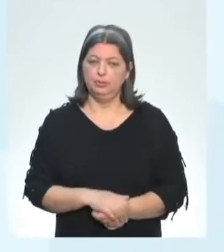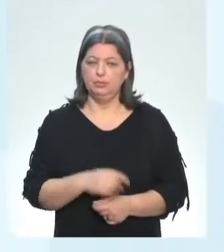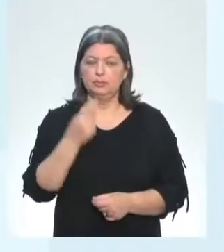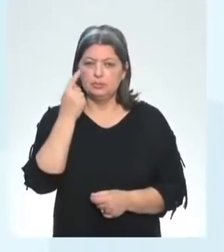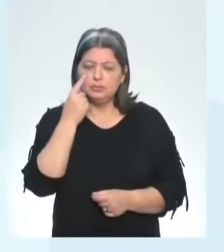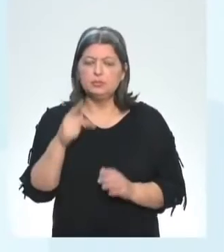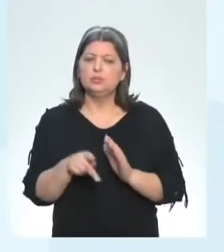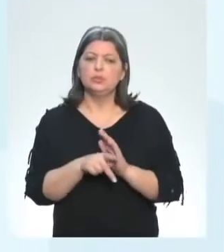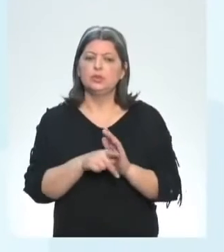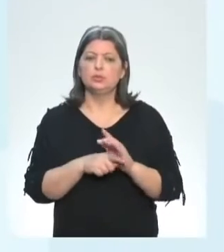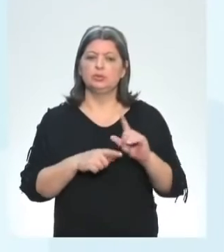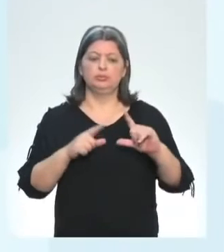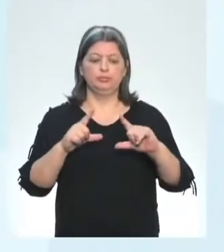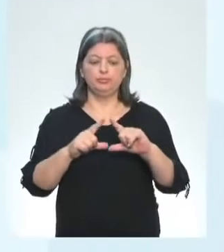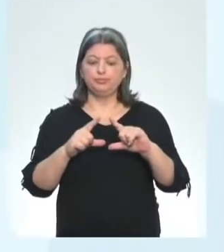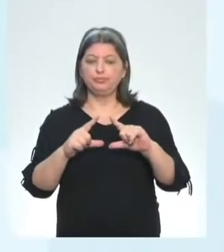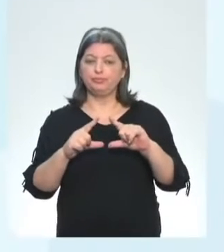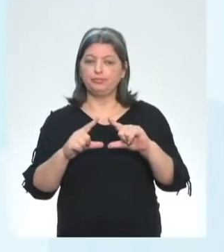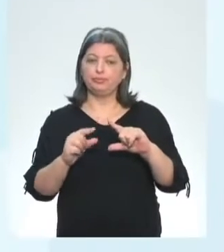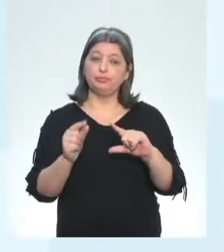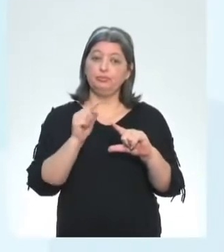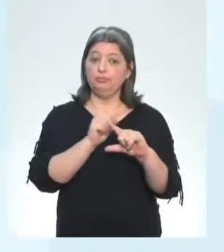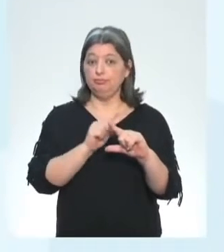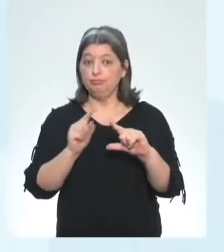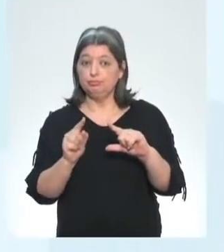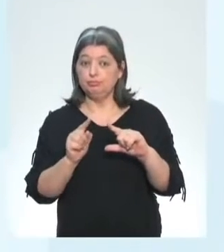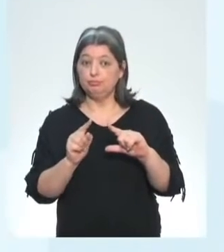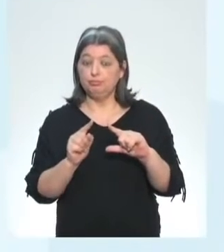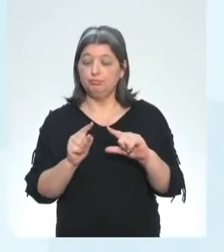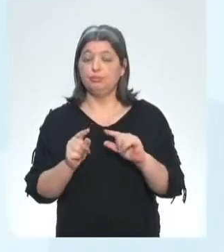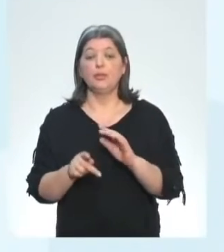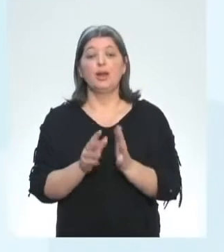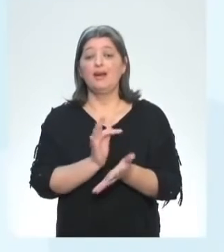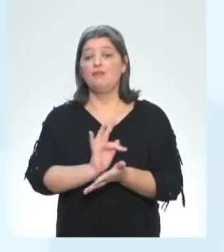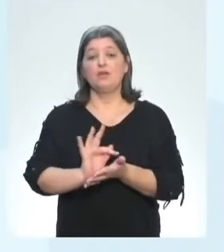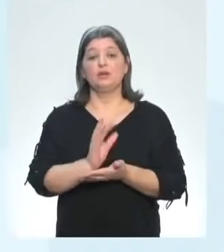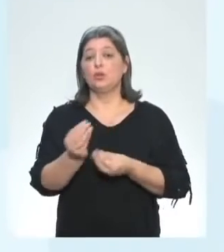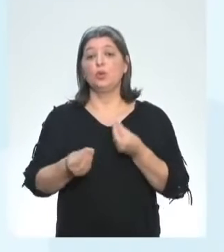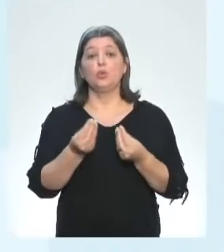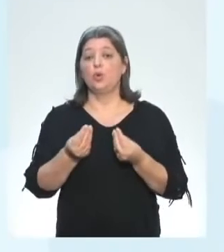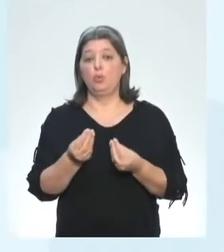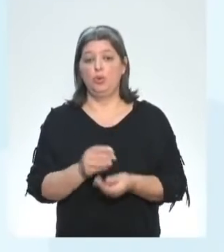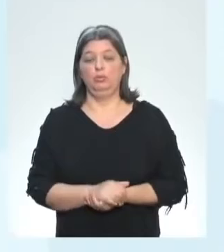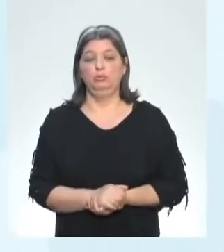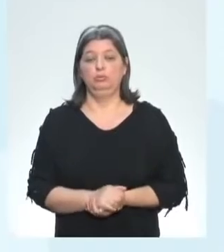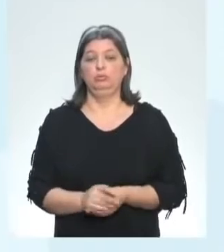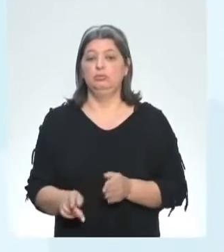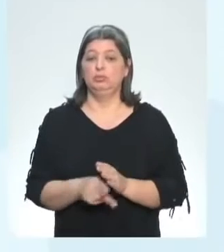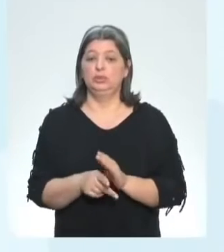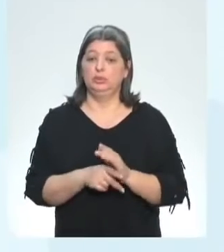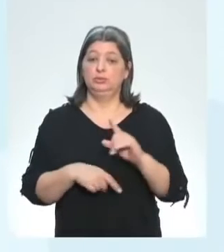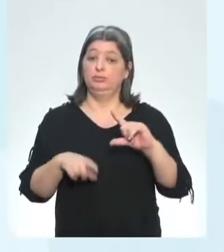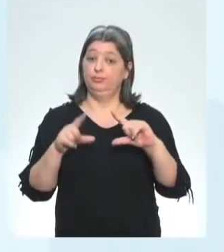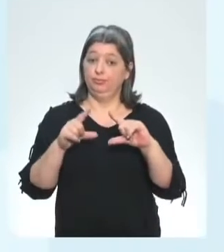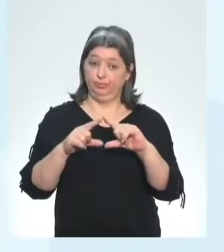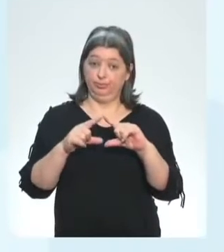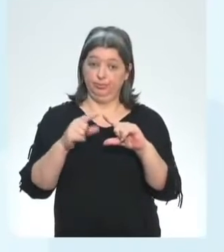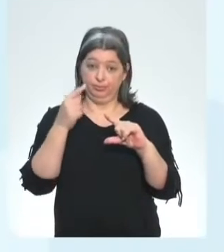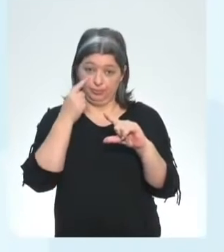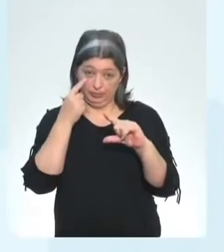lado correspondente com correspondente. Então, uma fração tem que ser ó, este lado com este